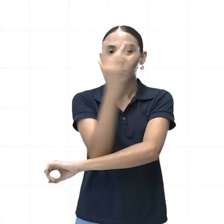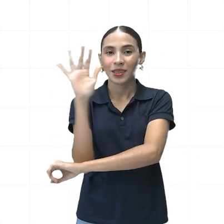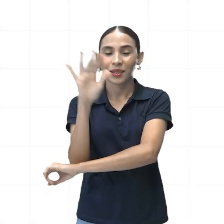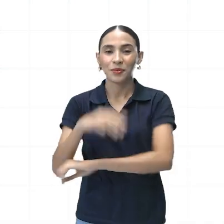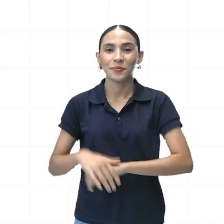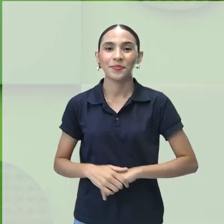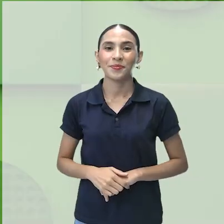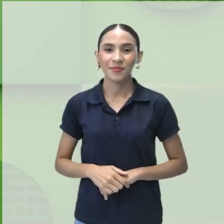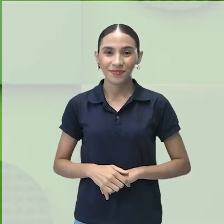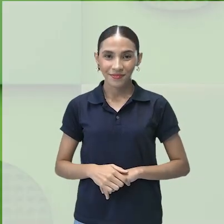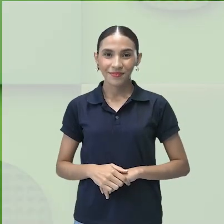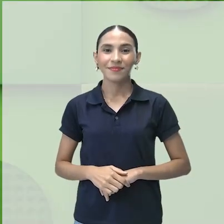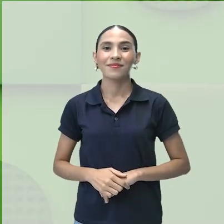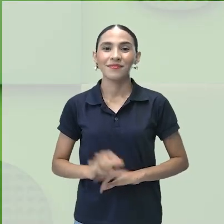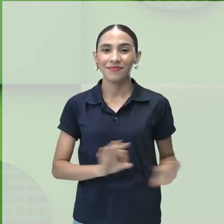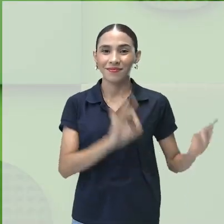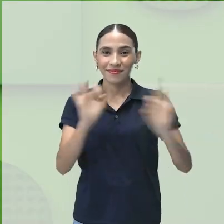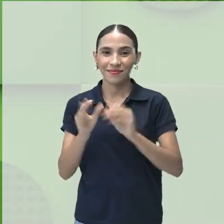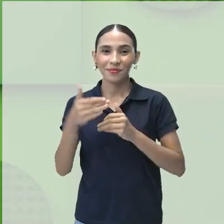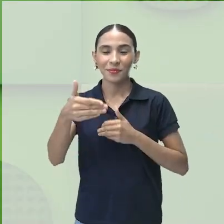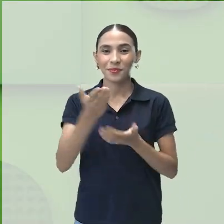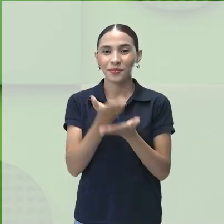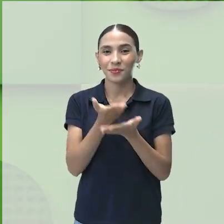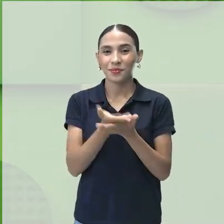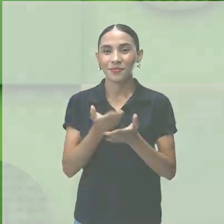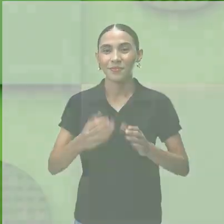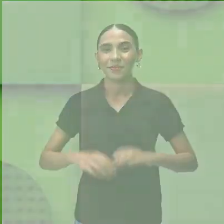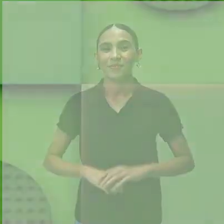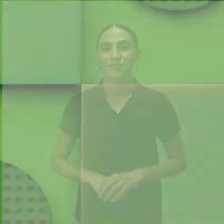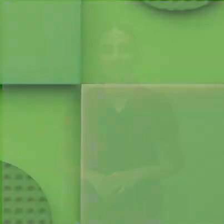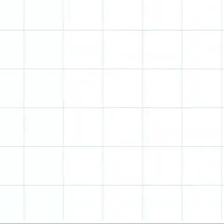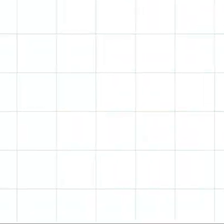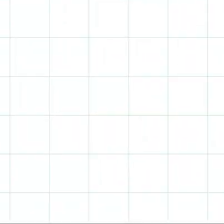ambiental. E vamos à nossa aula de hoje.